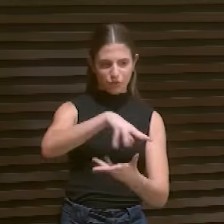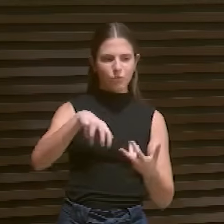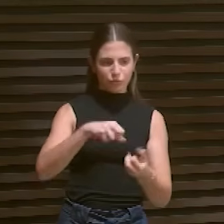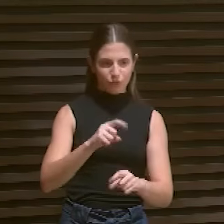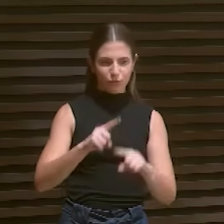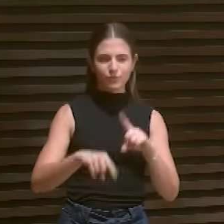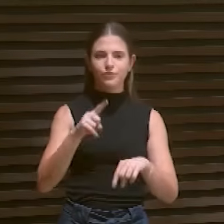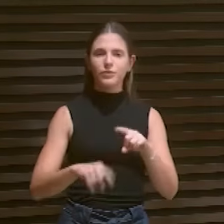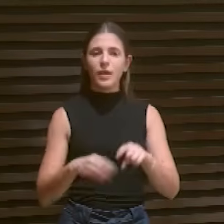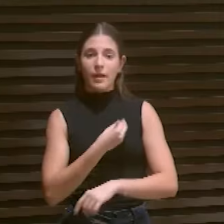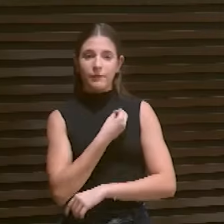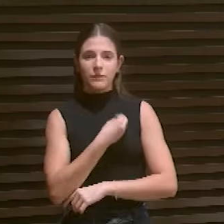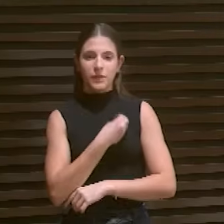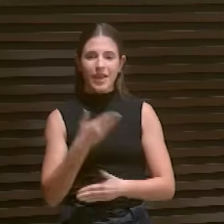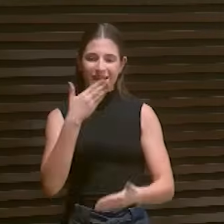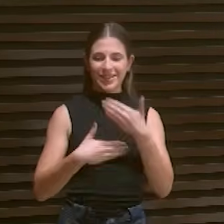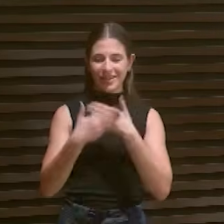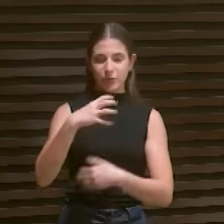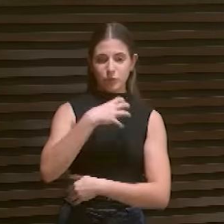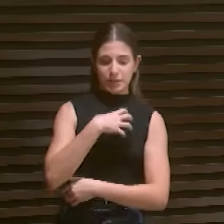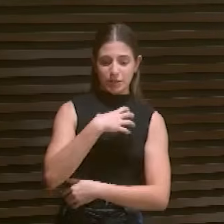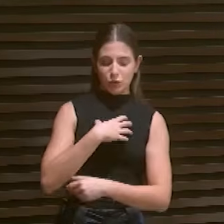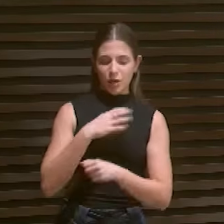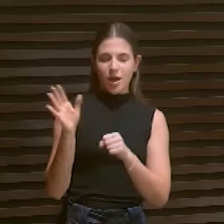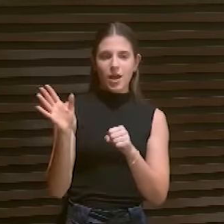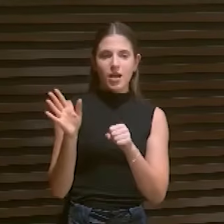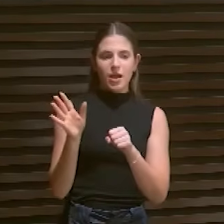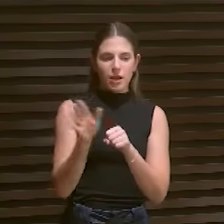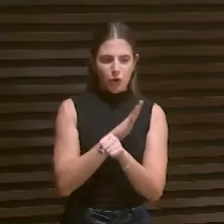pelos sentidos. É ser guloso em comida,